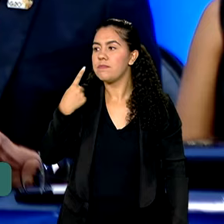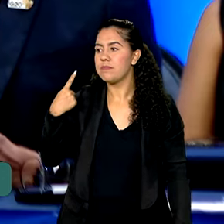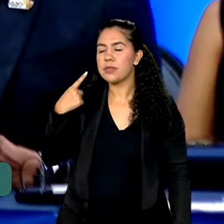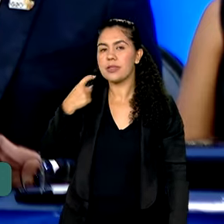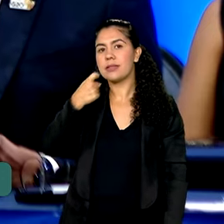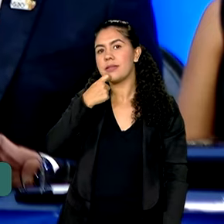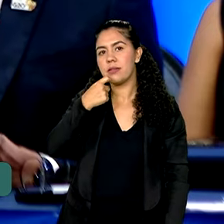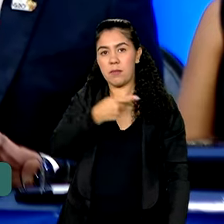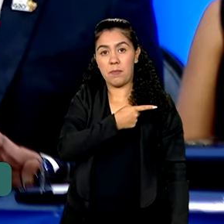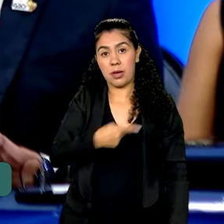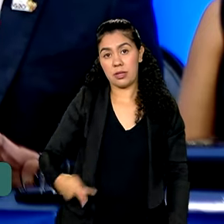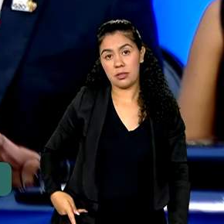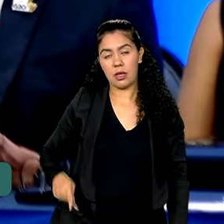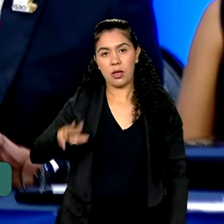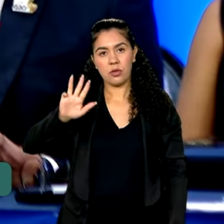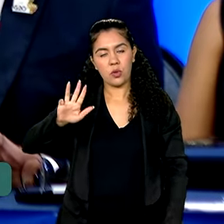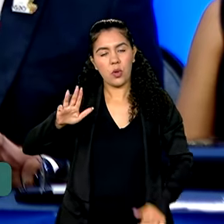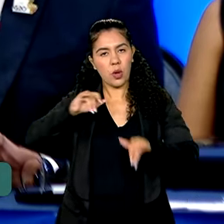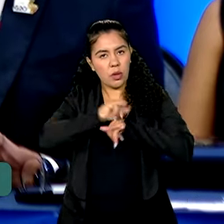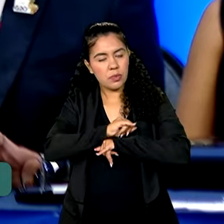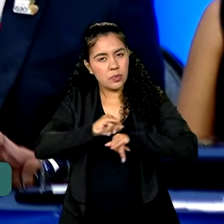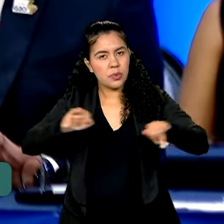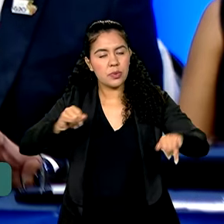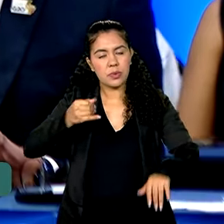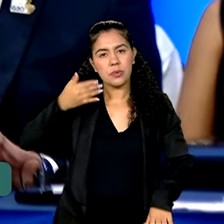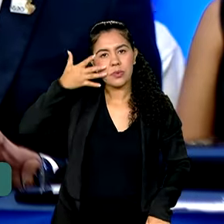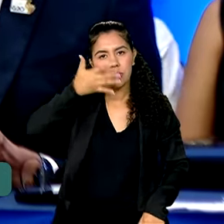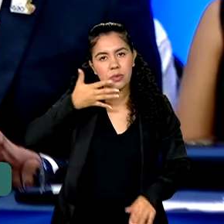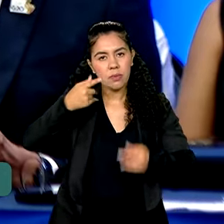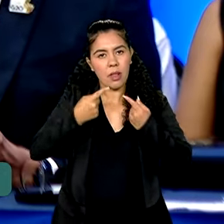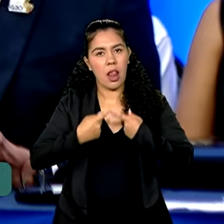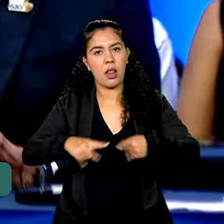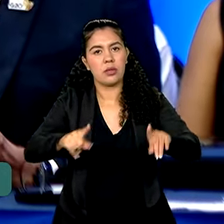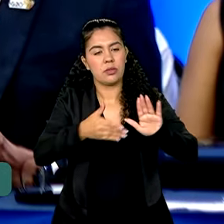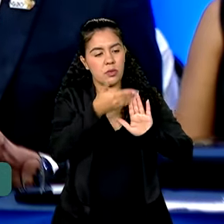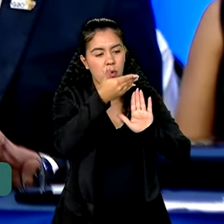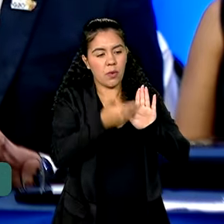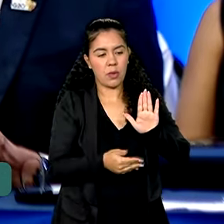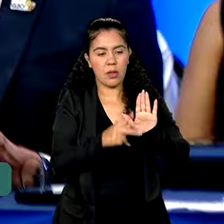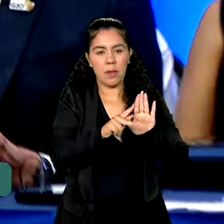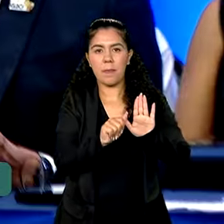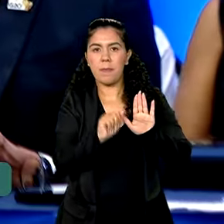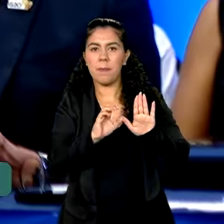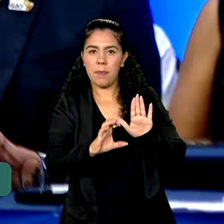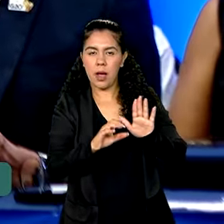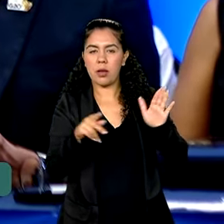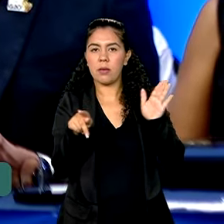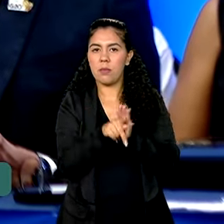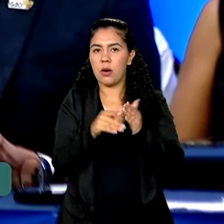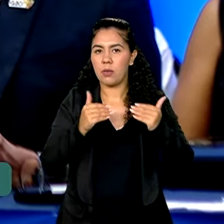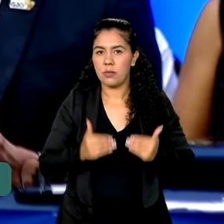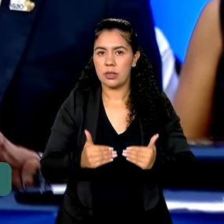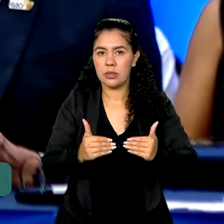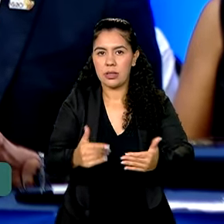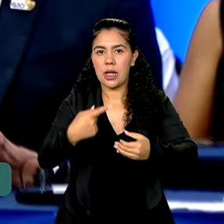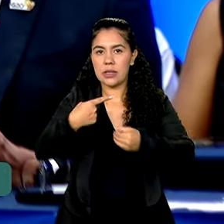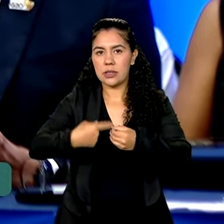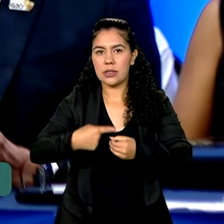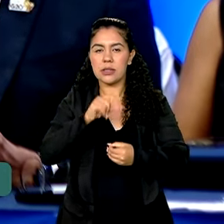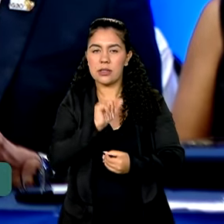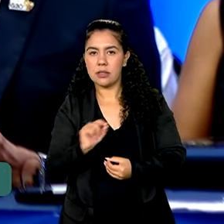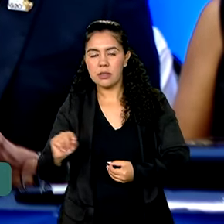o presidente Lula anunciou, durante o lançamento do novo PAC Seleções do Ministério das Cidades,